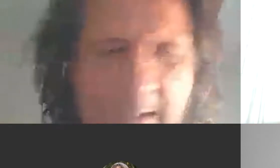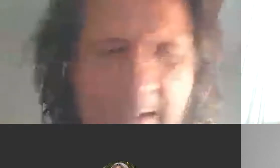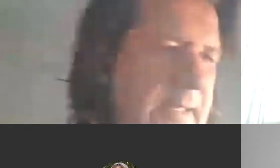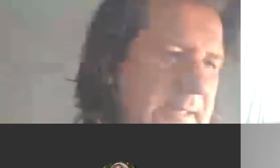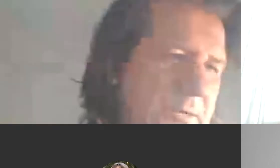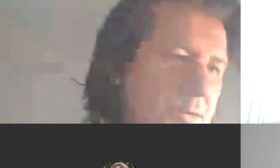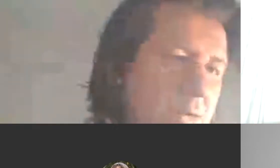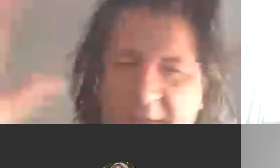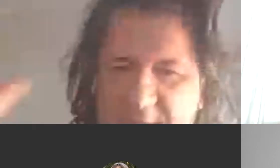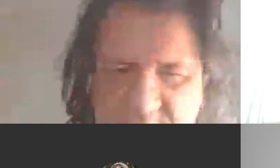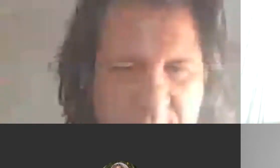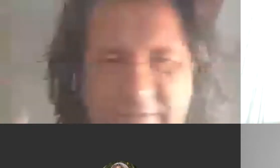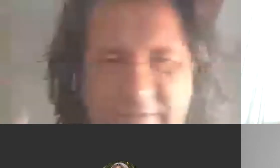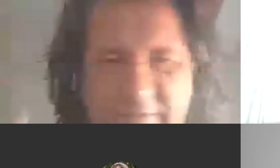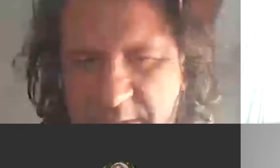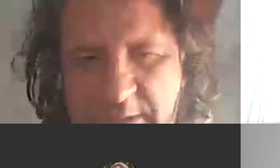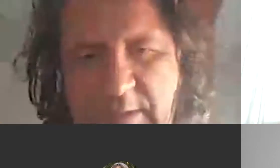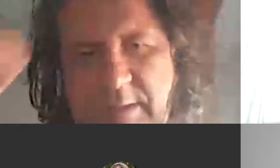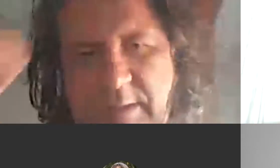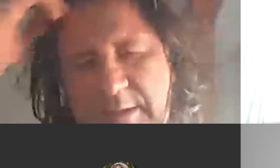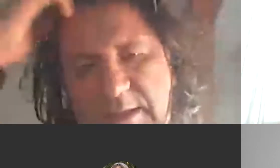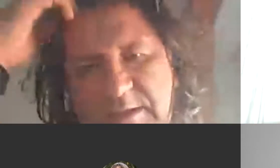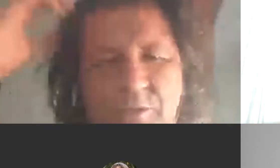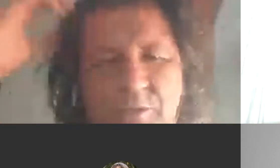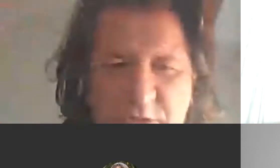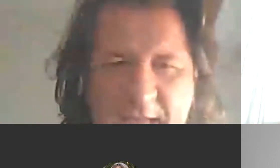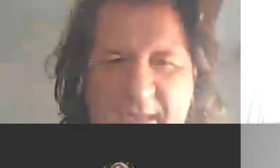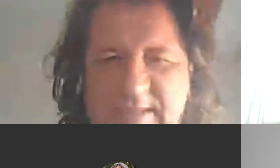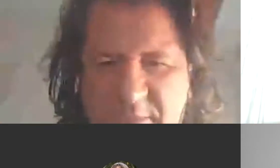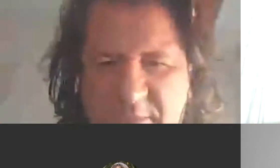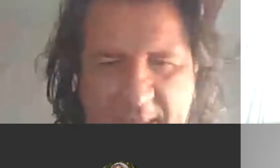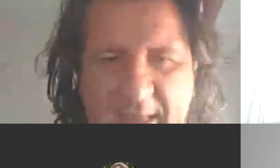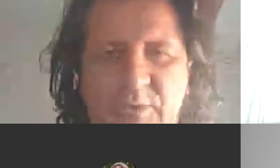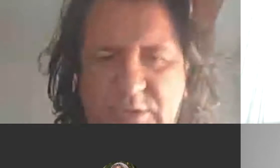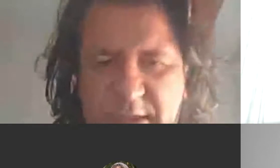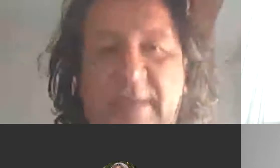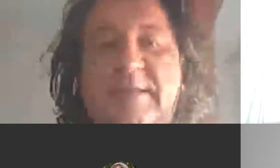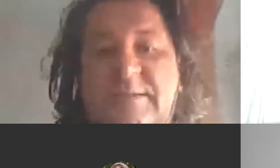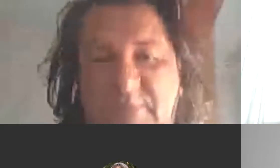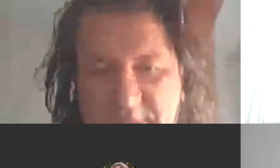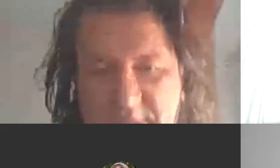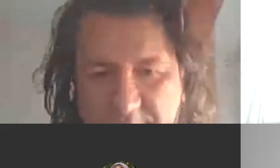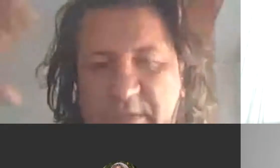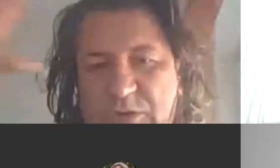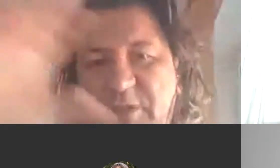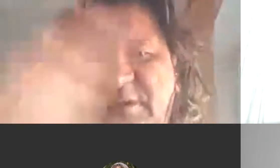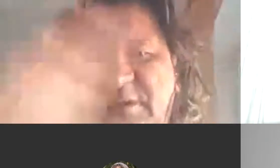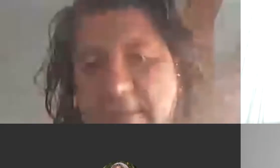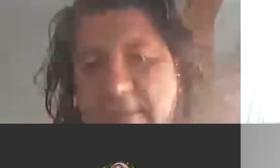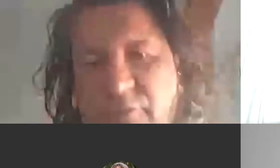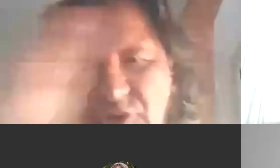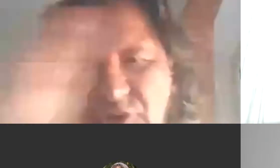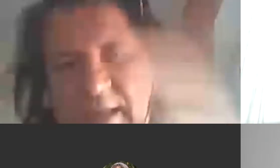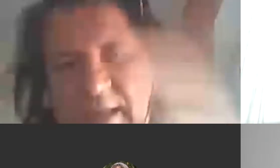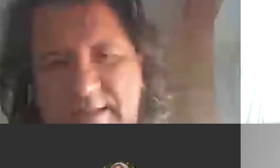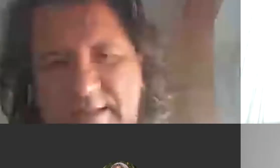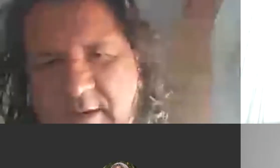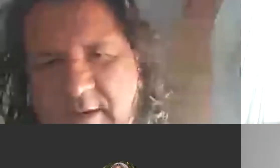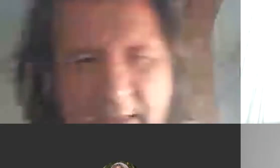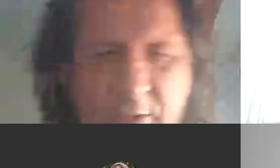visão o universo através somente telescópios digitais espalhados e que transmitem informações em